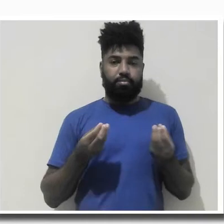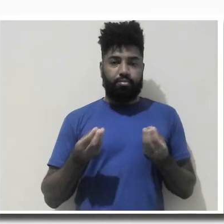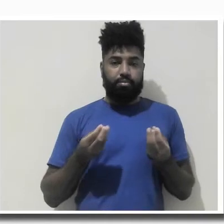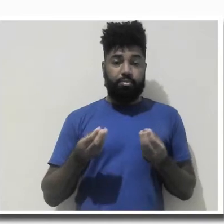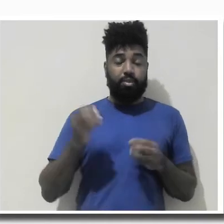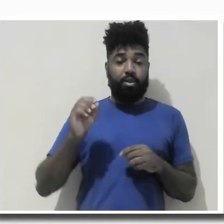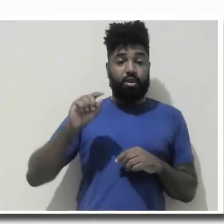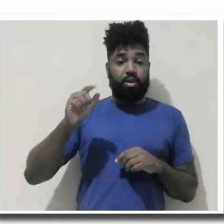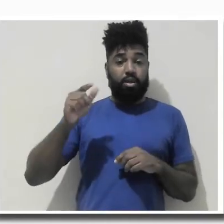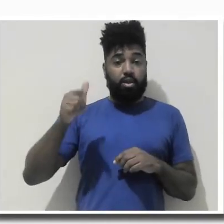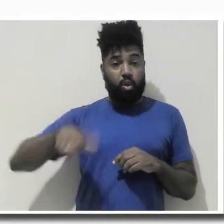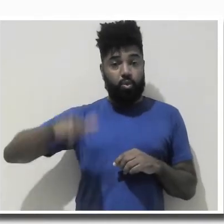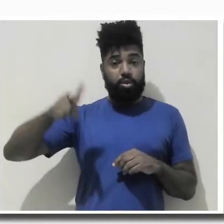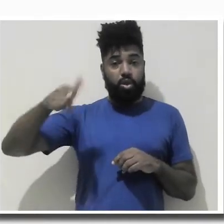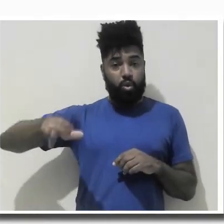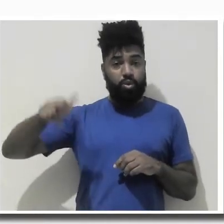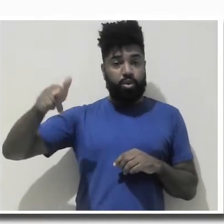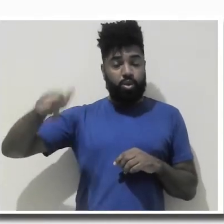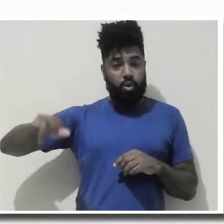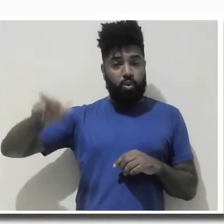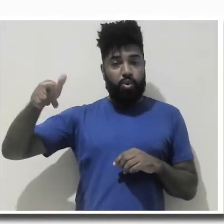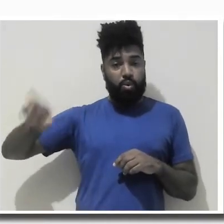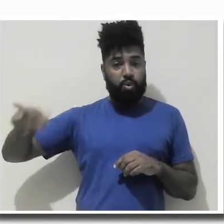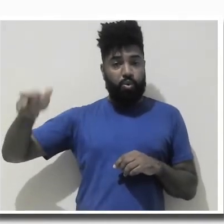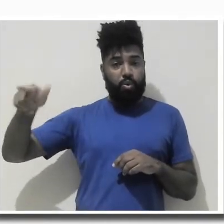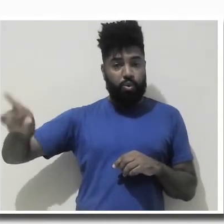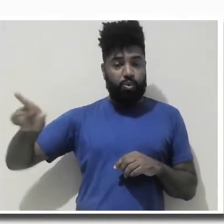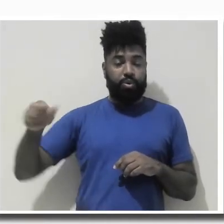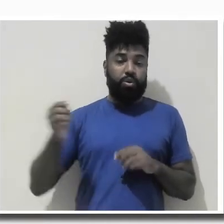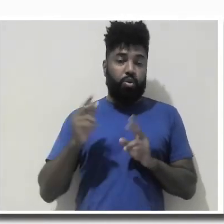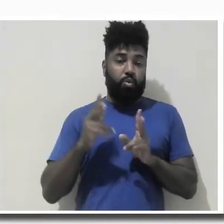repete nas casas decimais. Tá? Então,